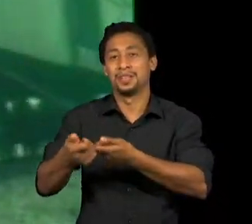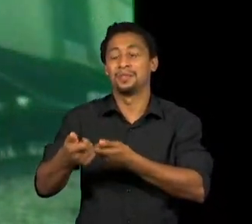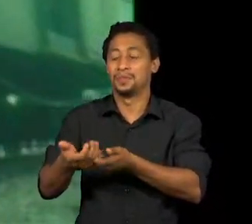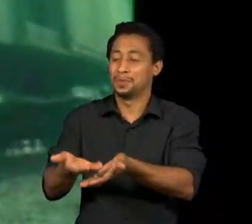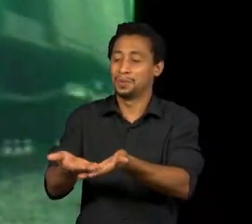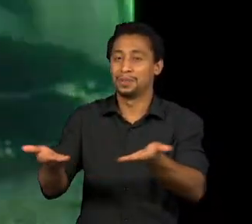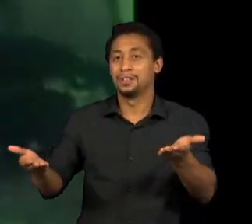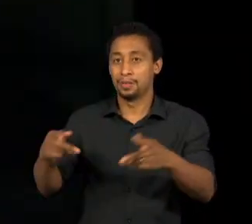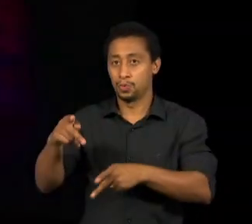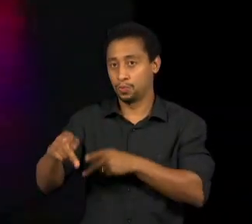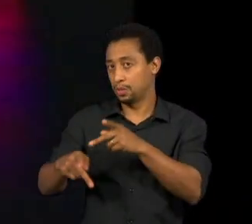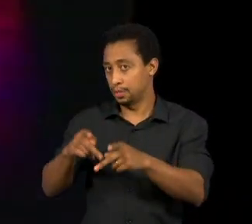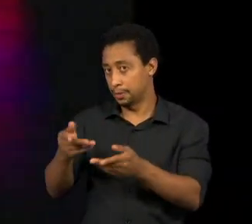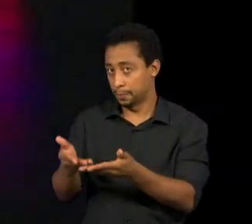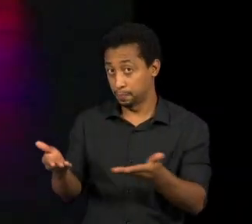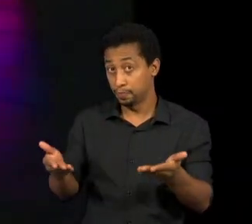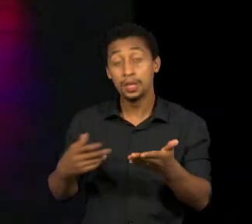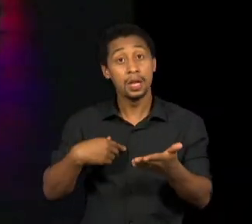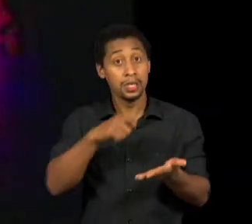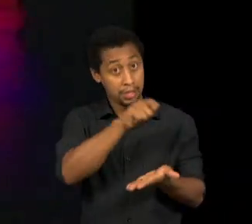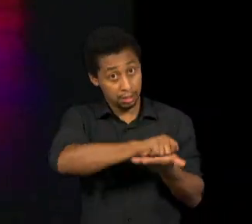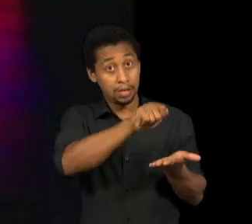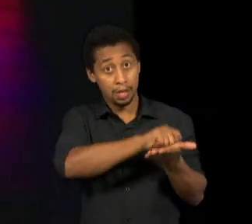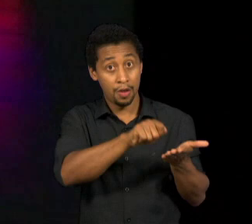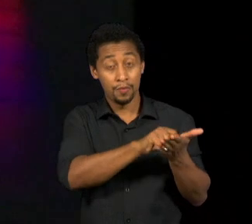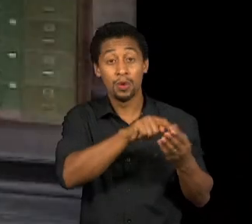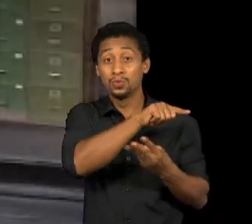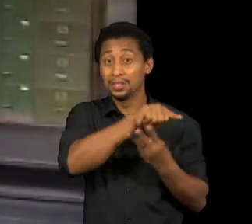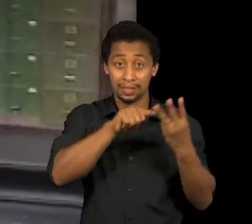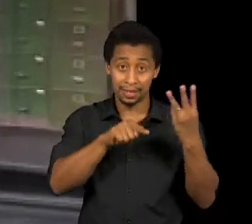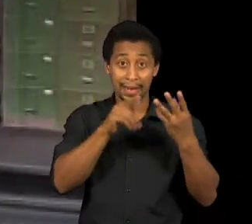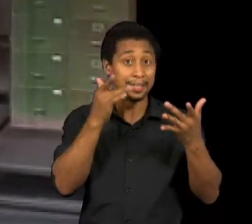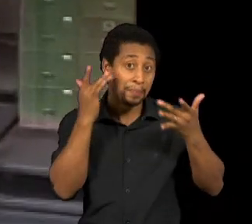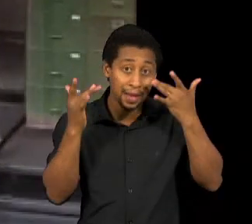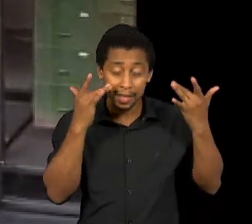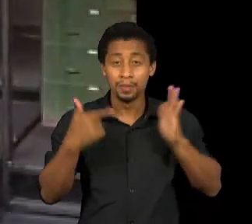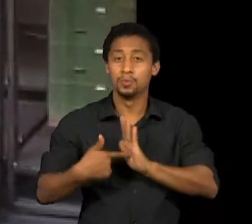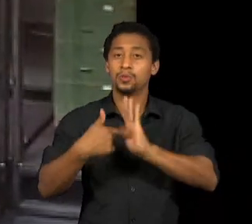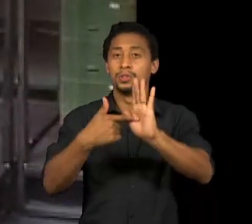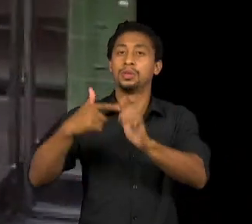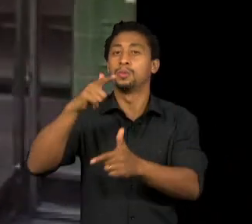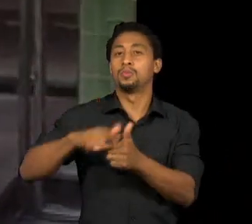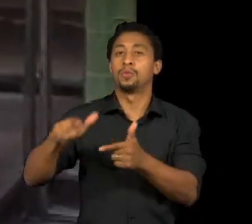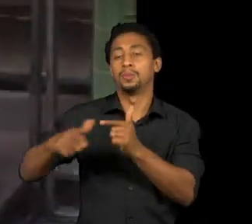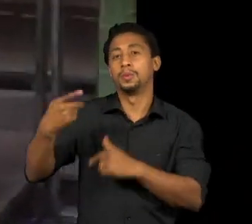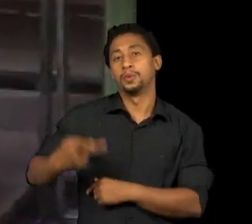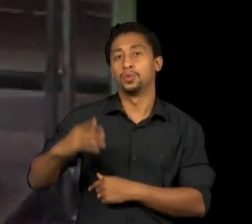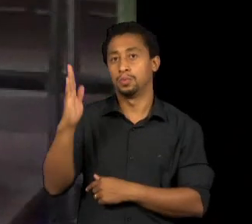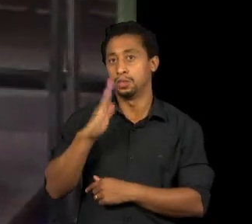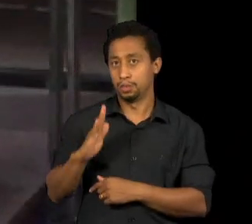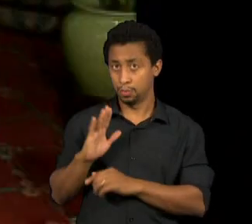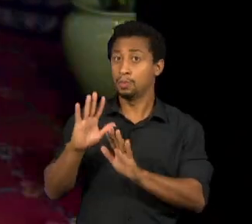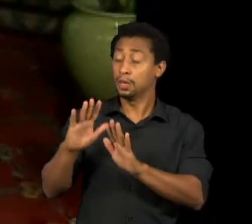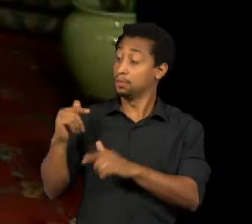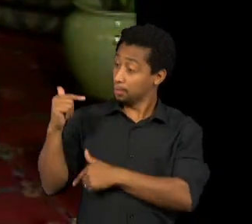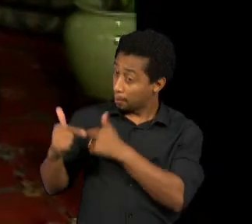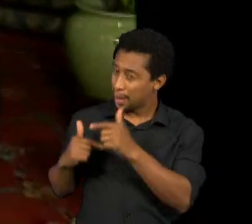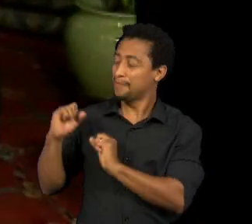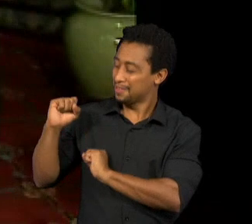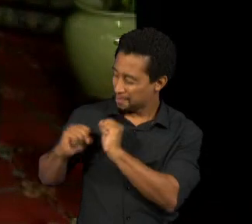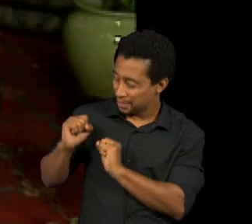Escreveu 3 peças sobre problemas crônicos do Brasil e, apesar do duro trabalho nas suas empresas,